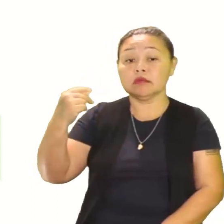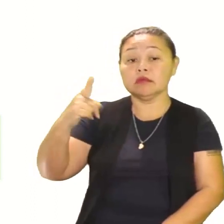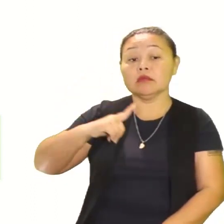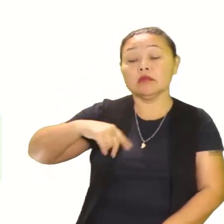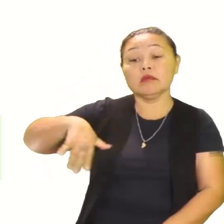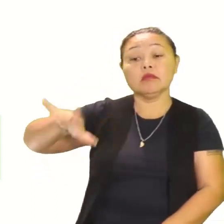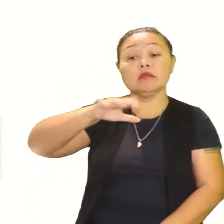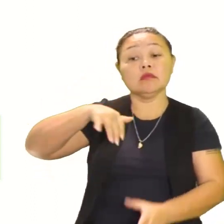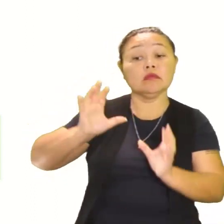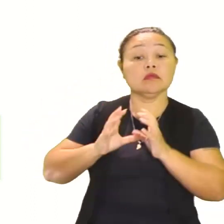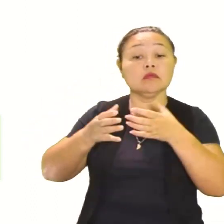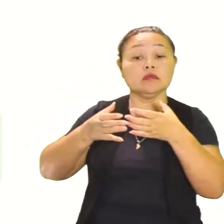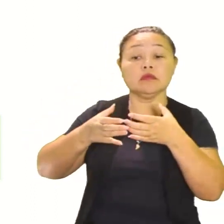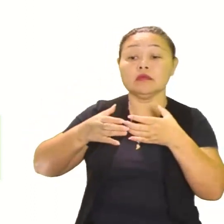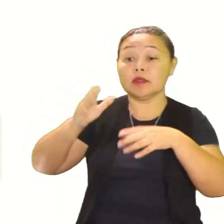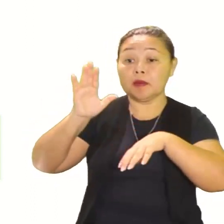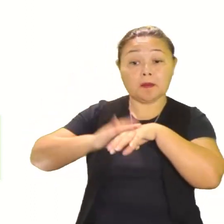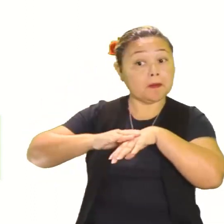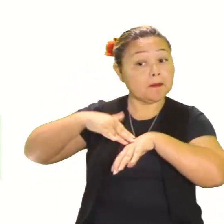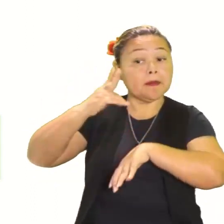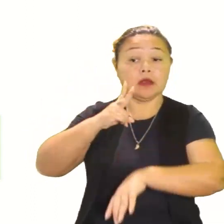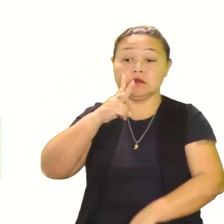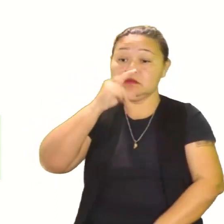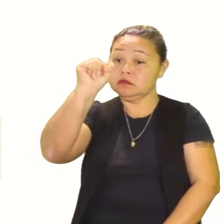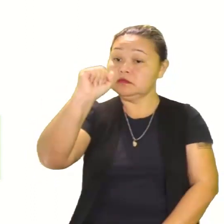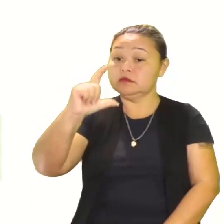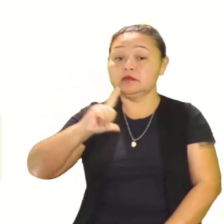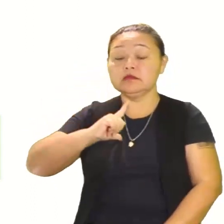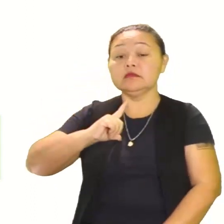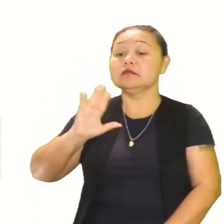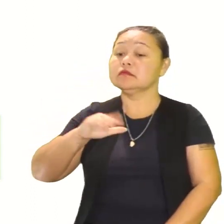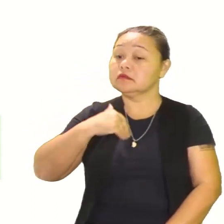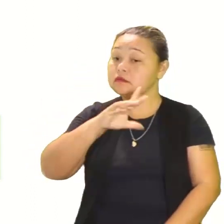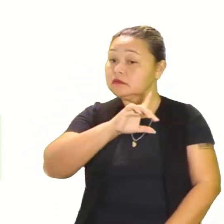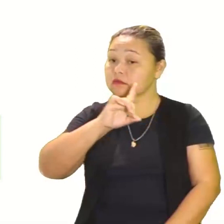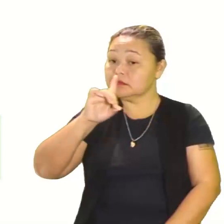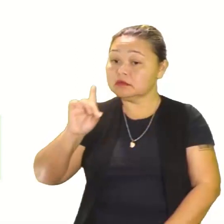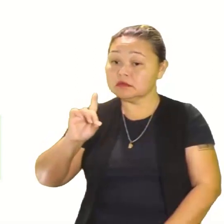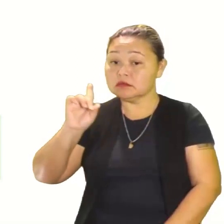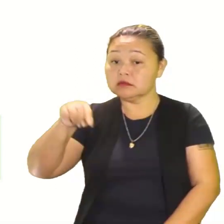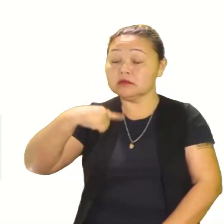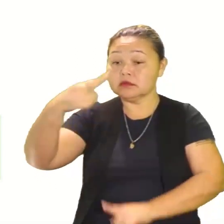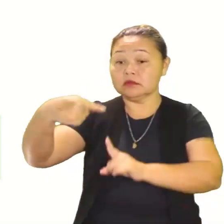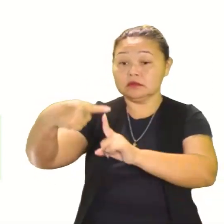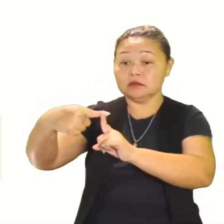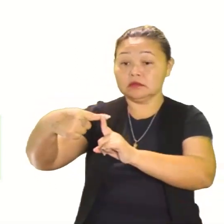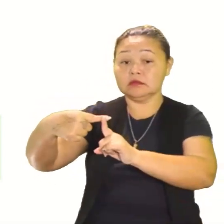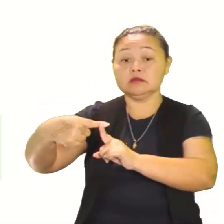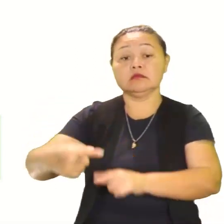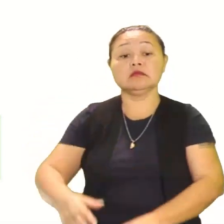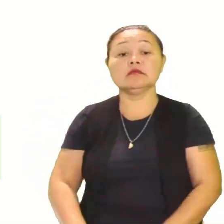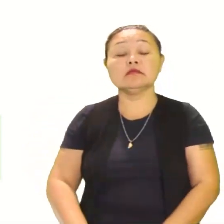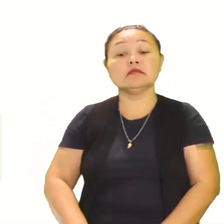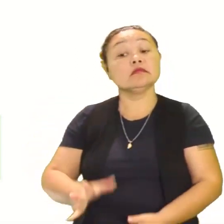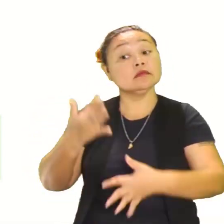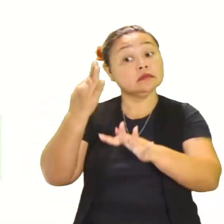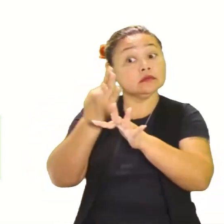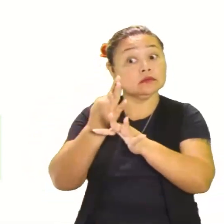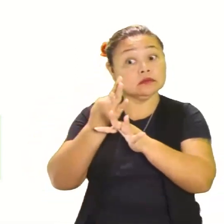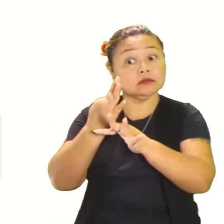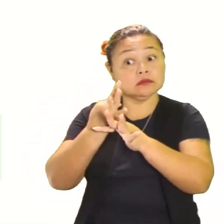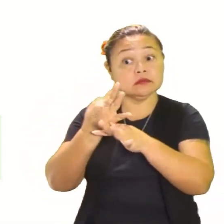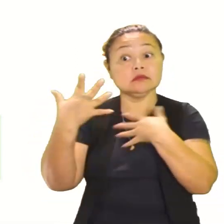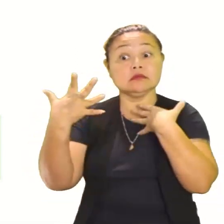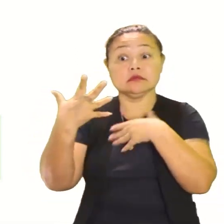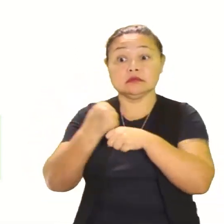é aquele que possui mais força, né? Como está puxando para a direita, um sinal positivo. Isso. Na física, você